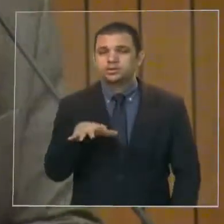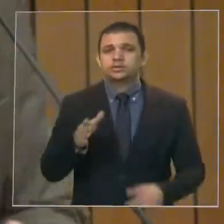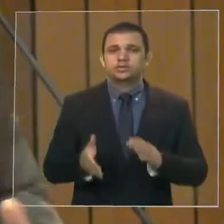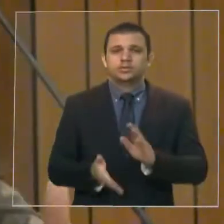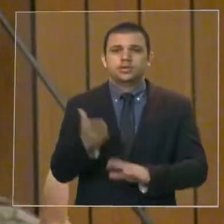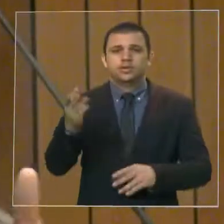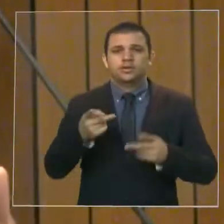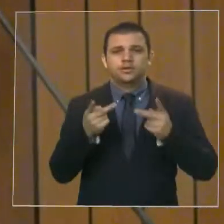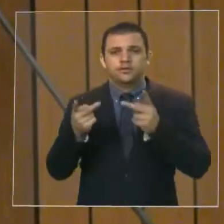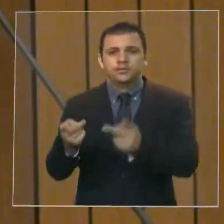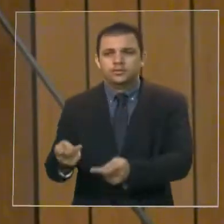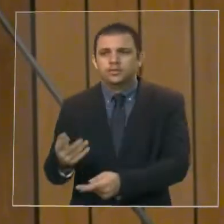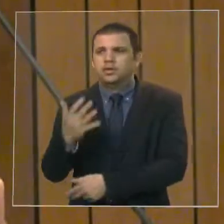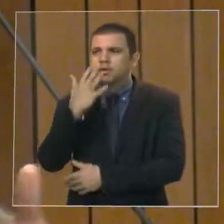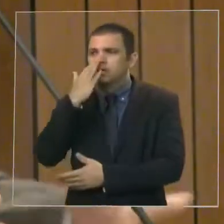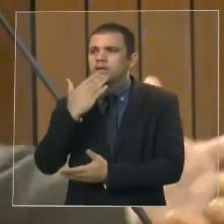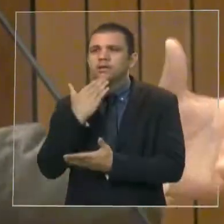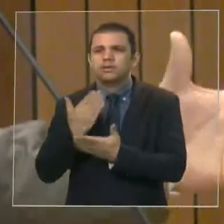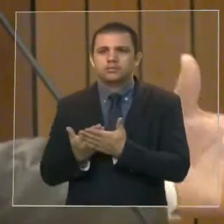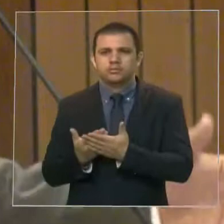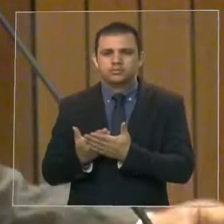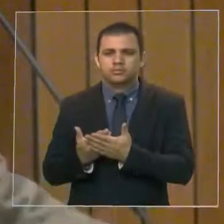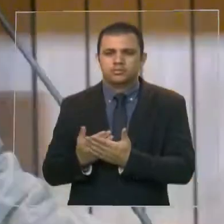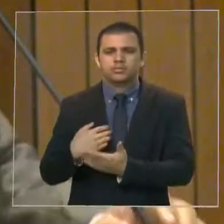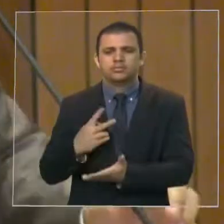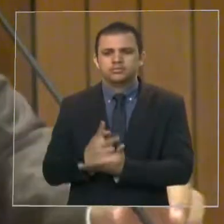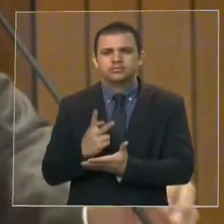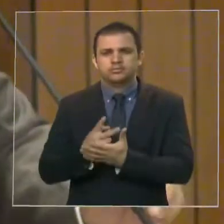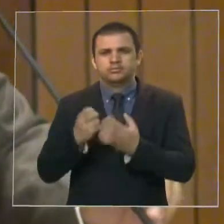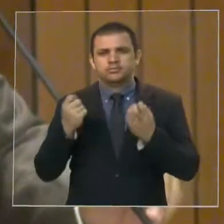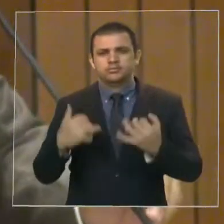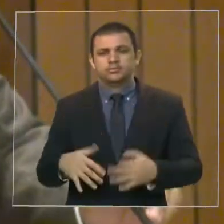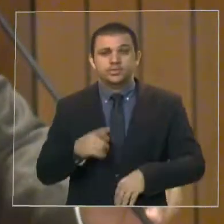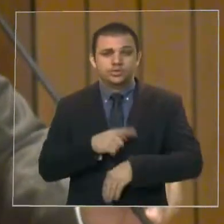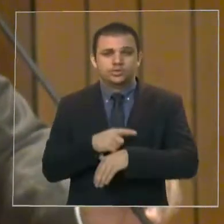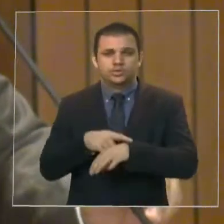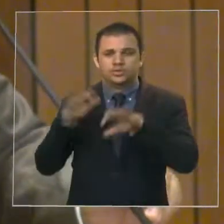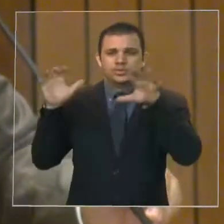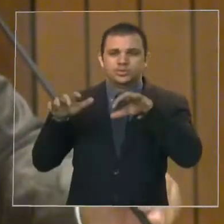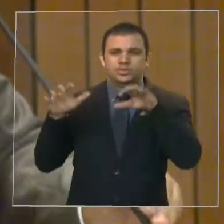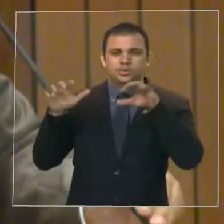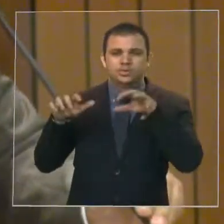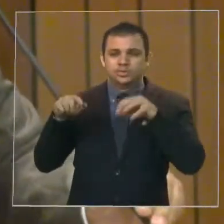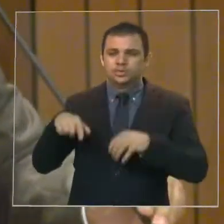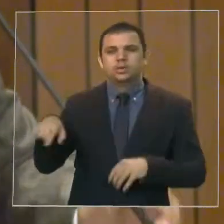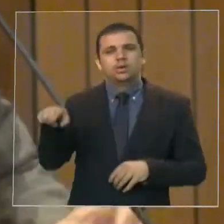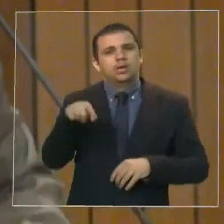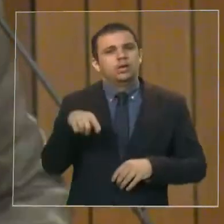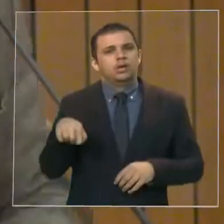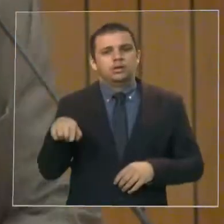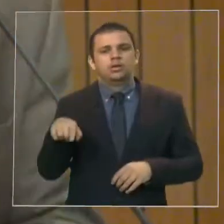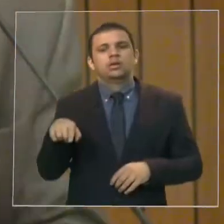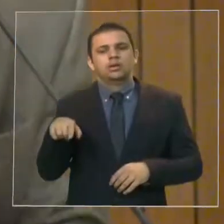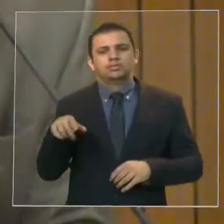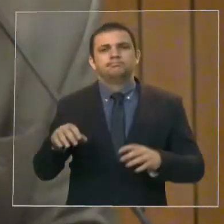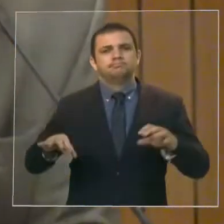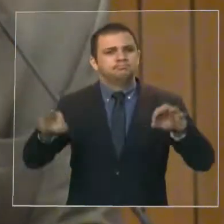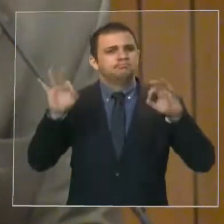Eu sempre digo que a Baixada, no período do inverno, é algo